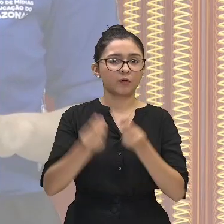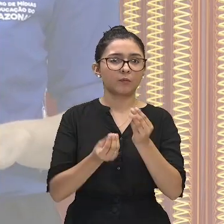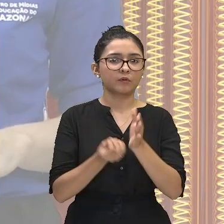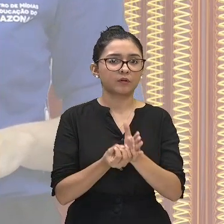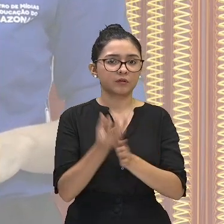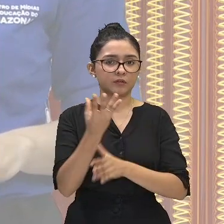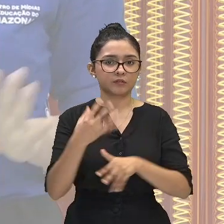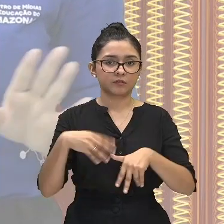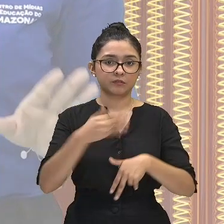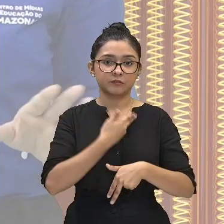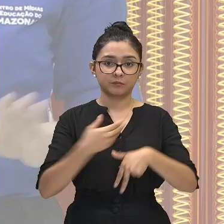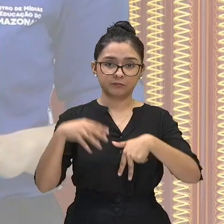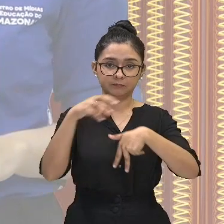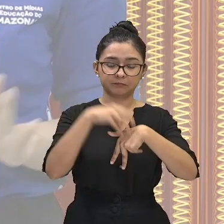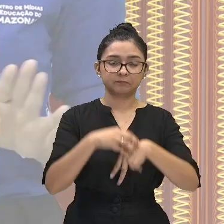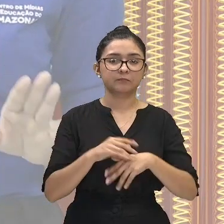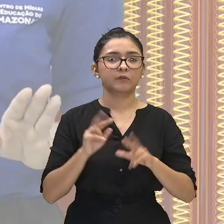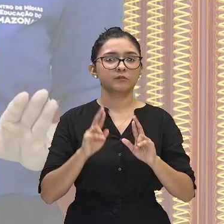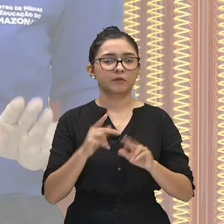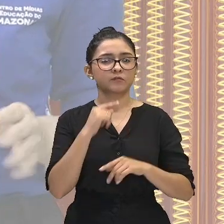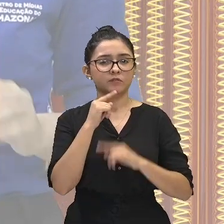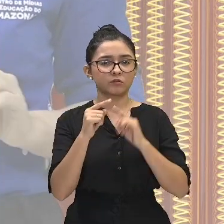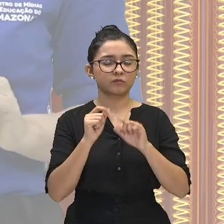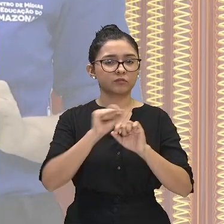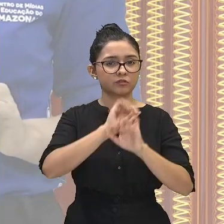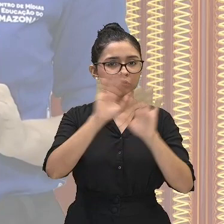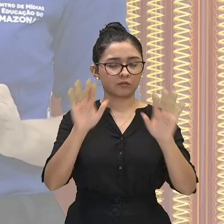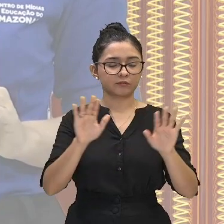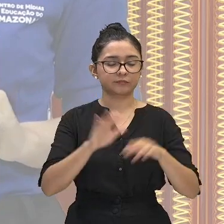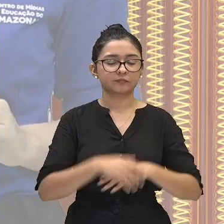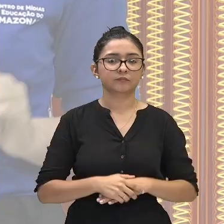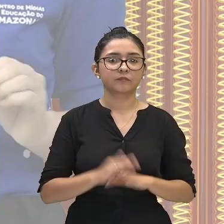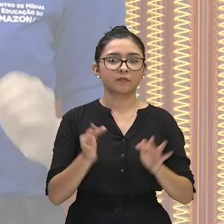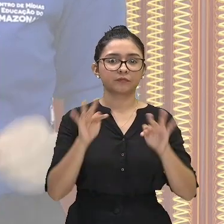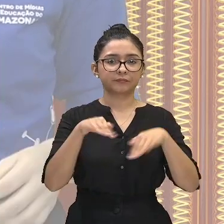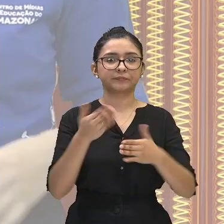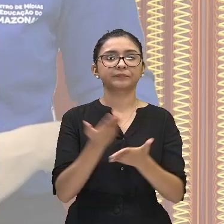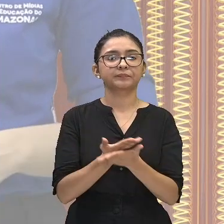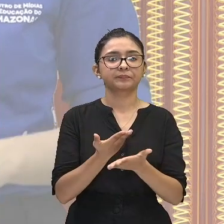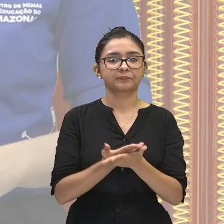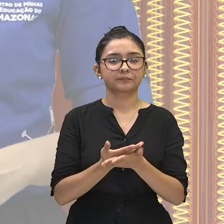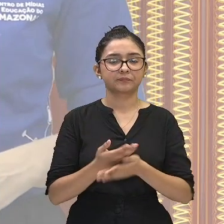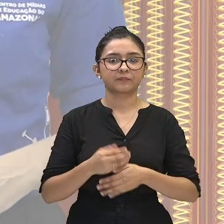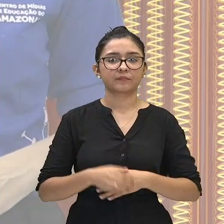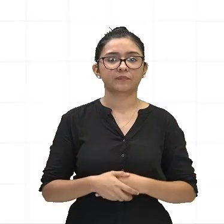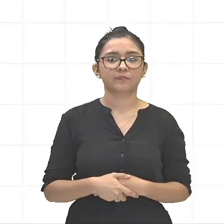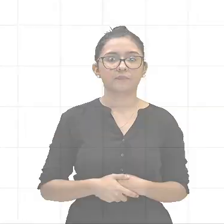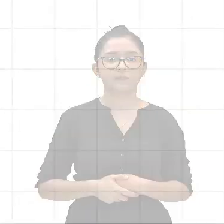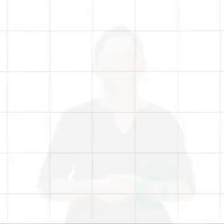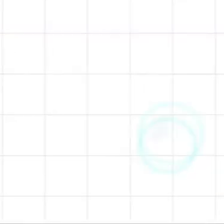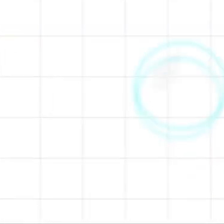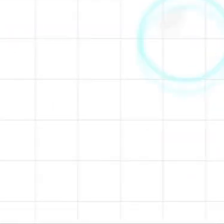centralizadas. Espero que essa dúvida vocês não tenham e nós finalizamos então a nossa aula.